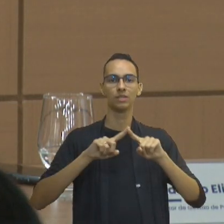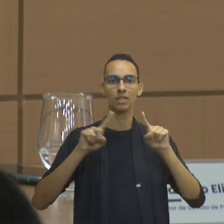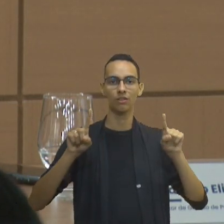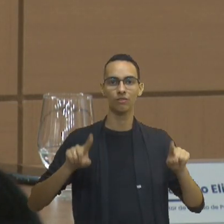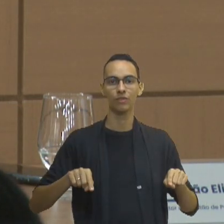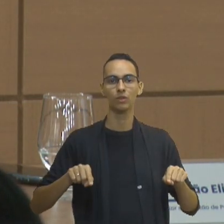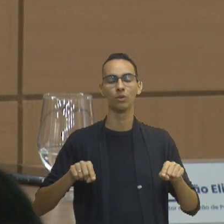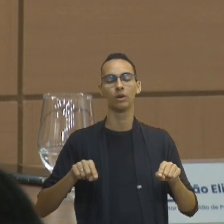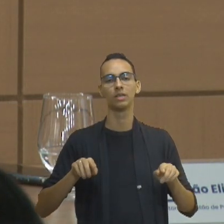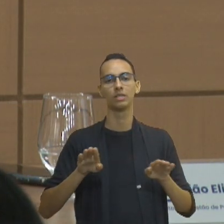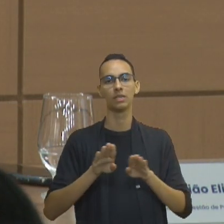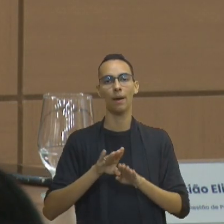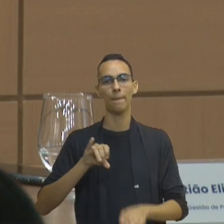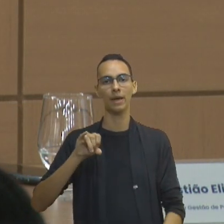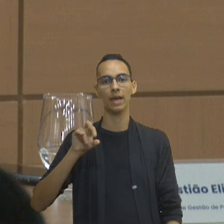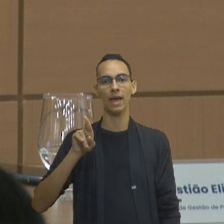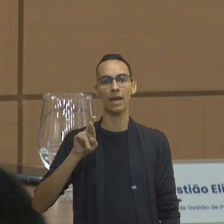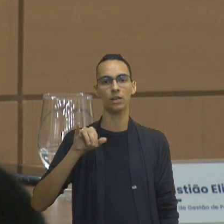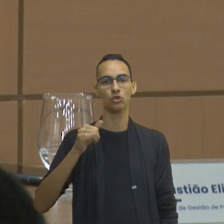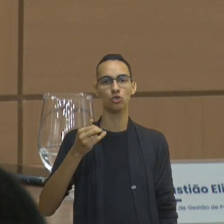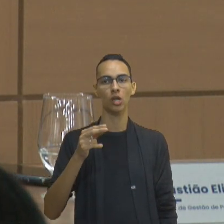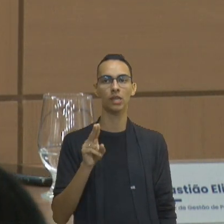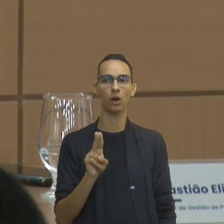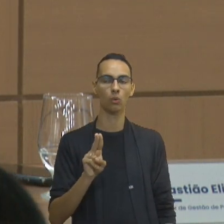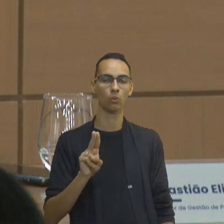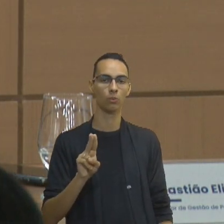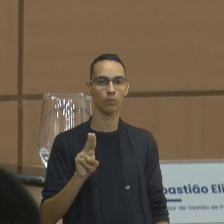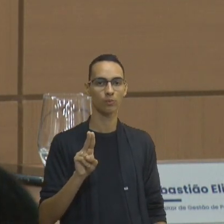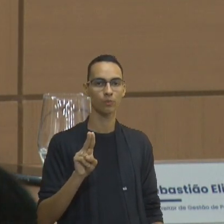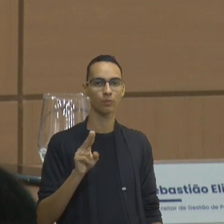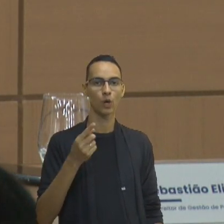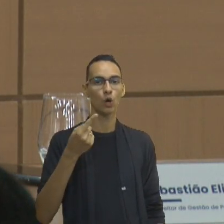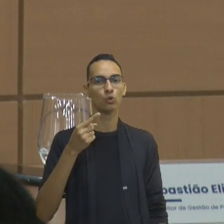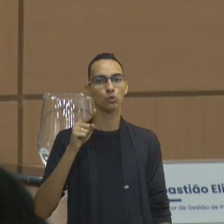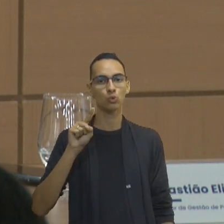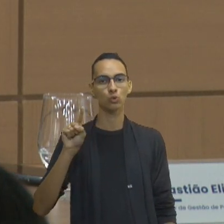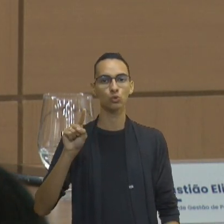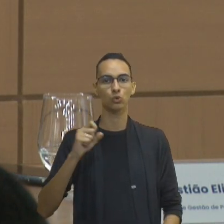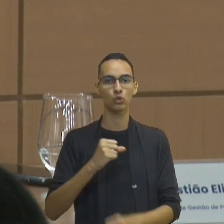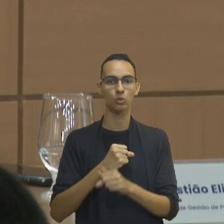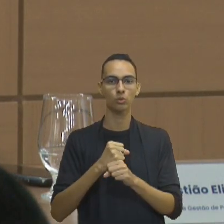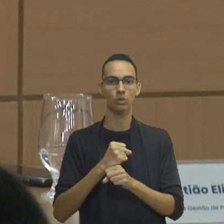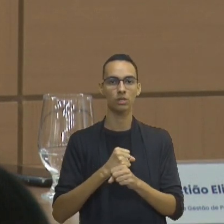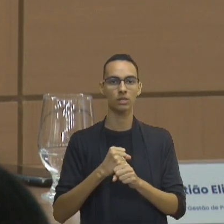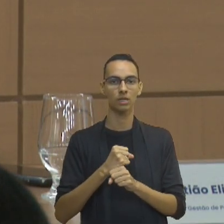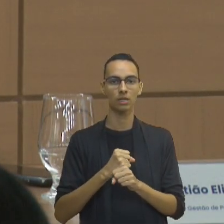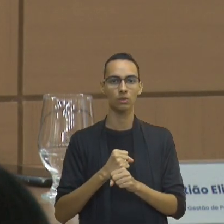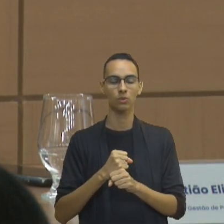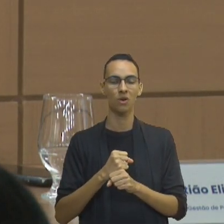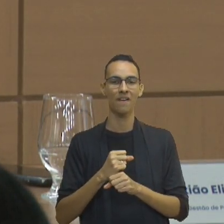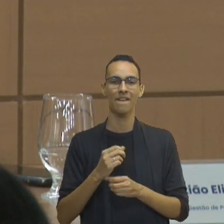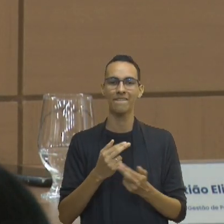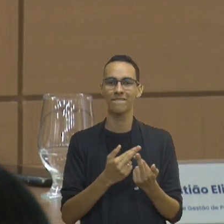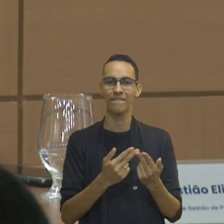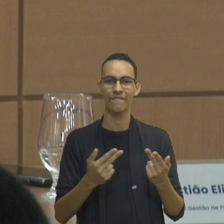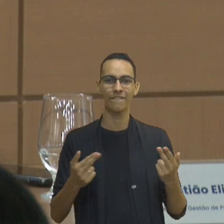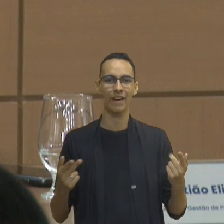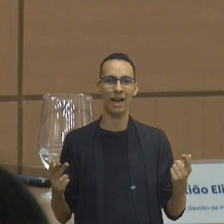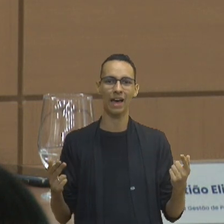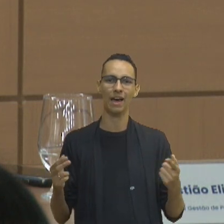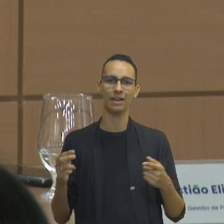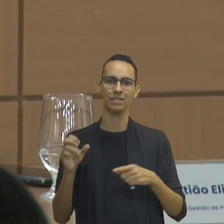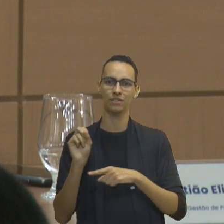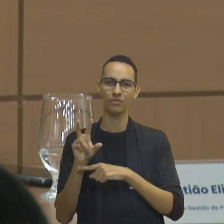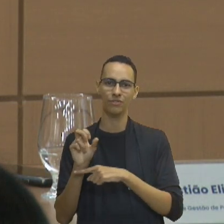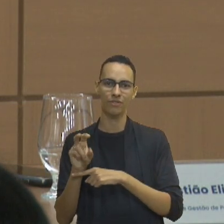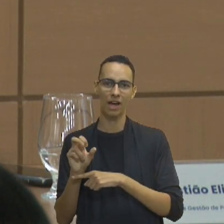servidores RJU. Nos últimos anos, né, cargos foram extintos, né, a nossa categoria, por